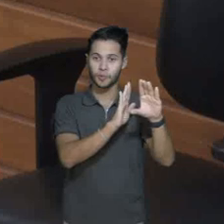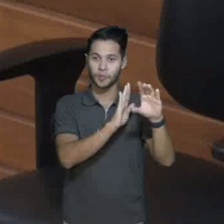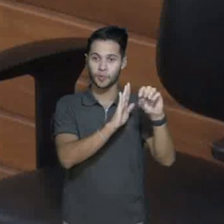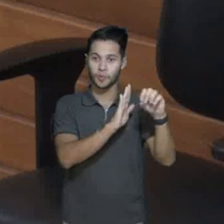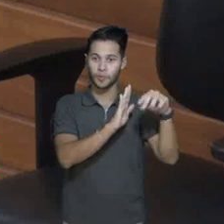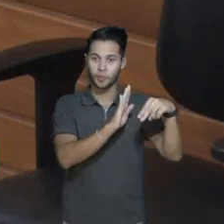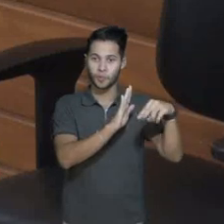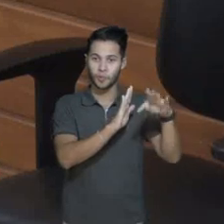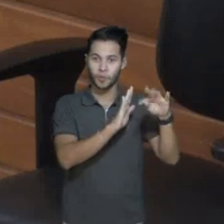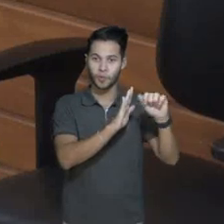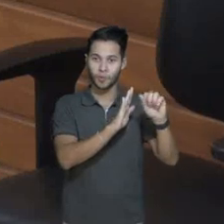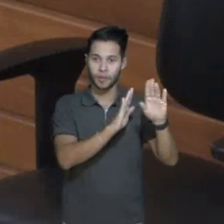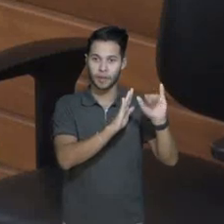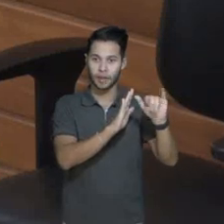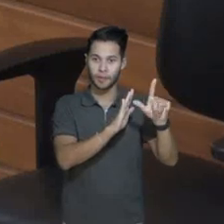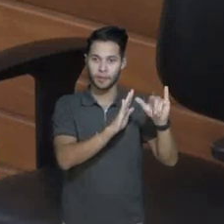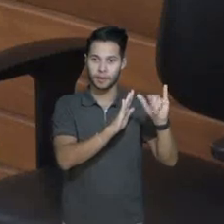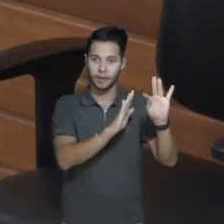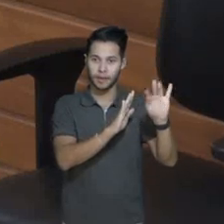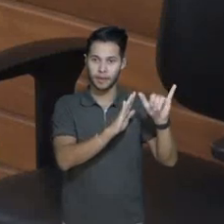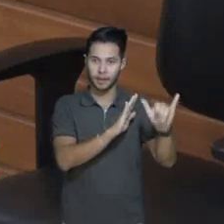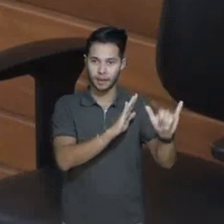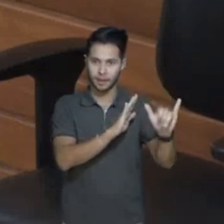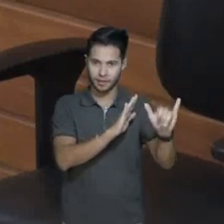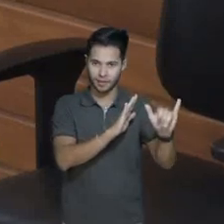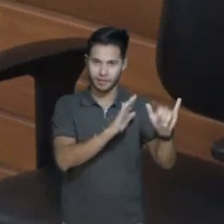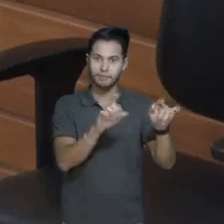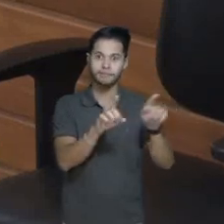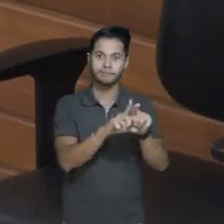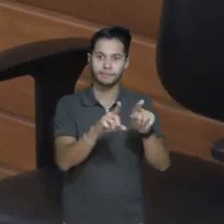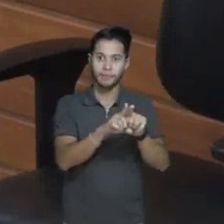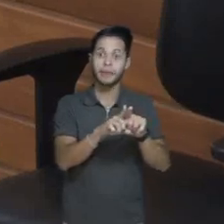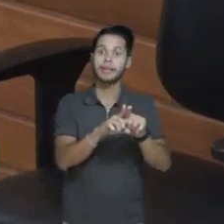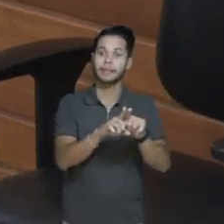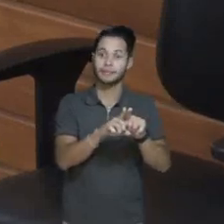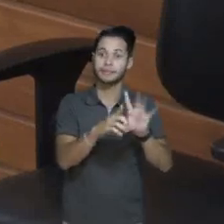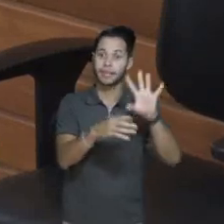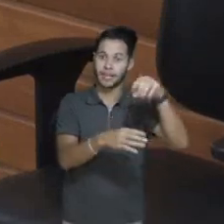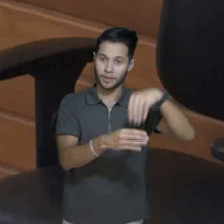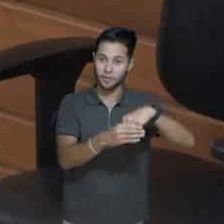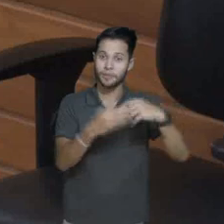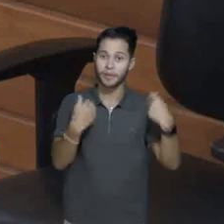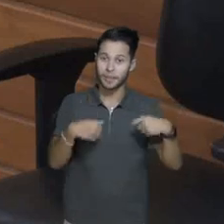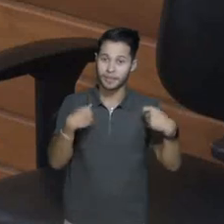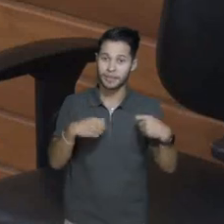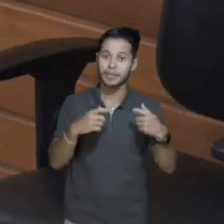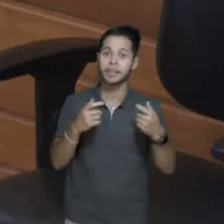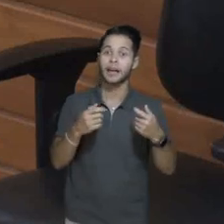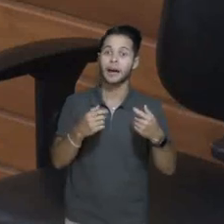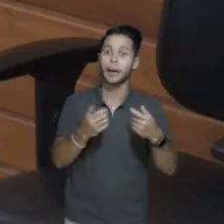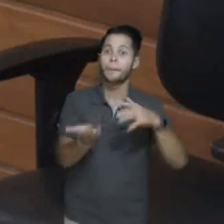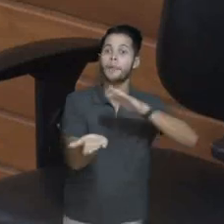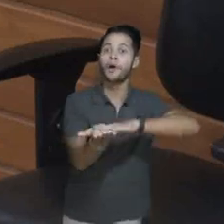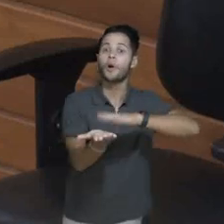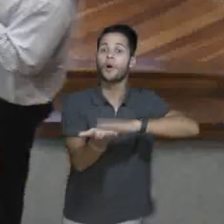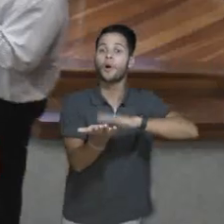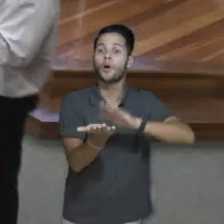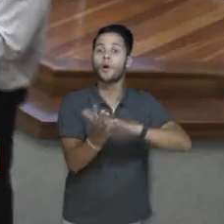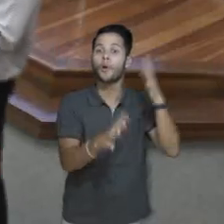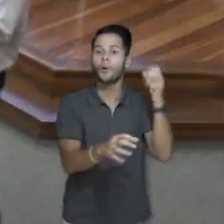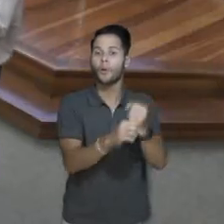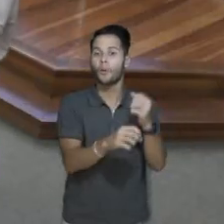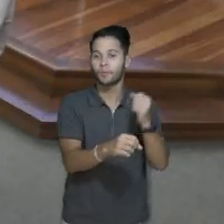tá a palavrinha mágica prestação de contas controle social se nós não temos prestação de contas se nós não